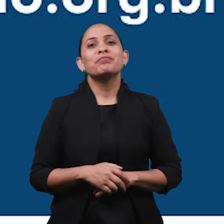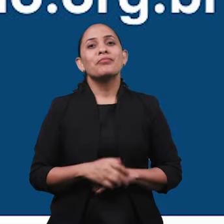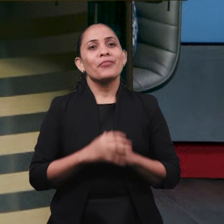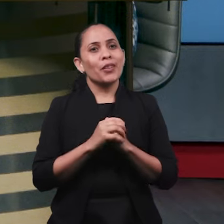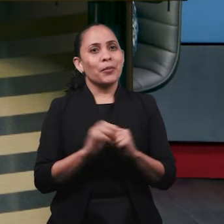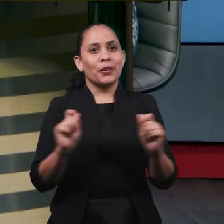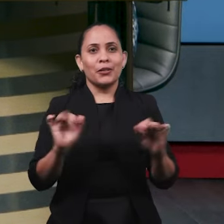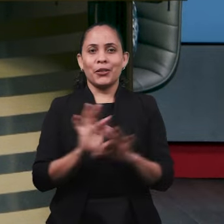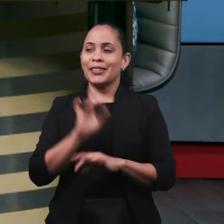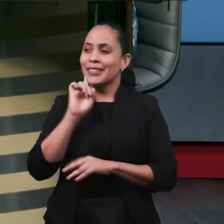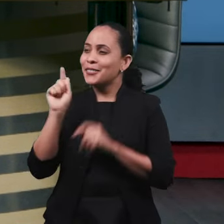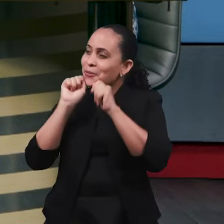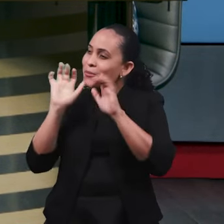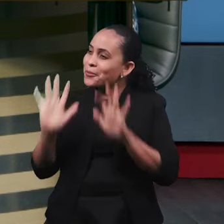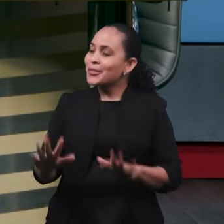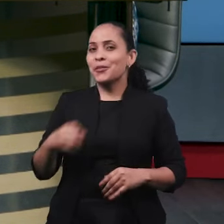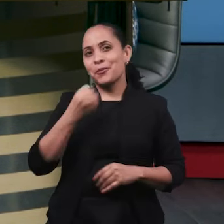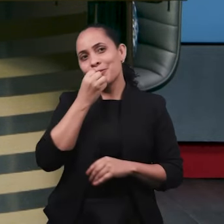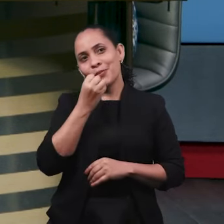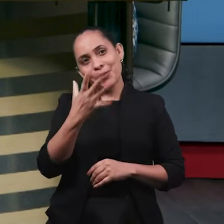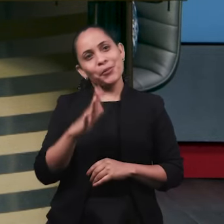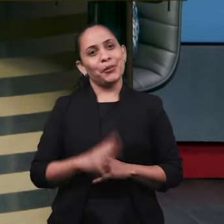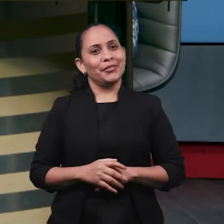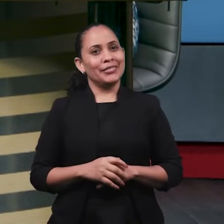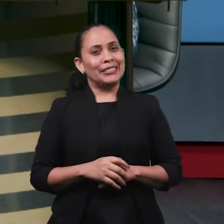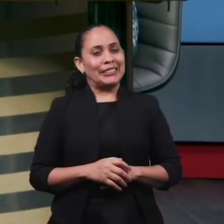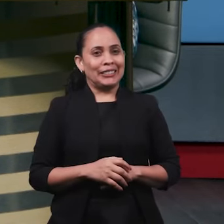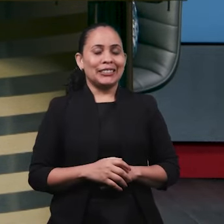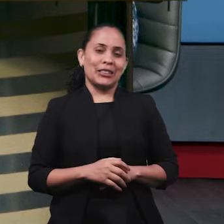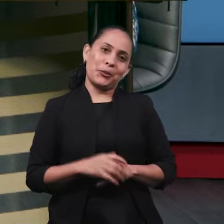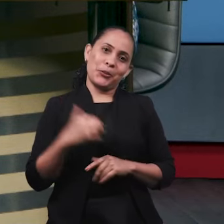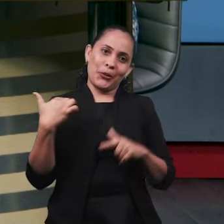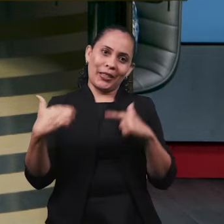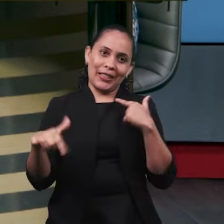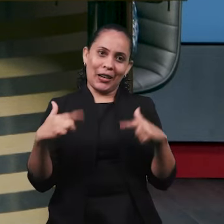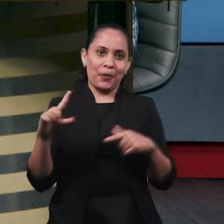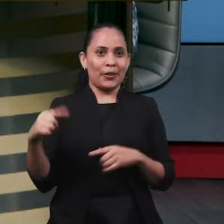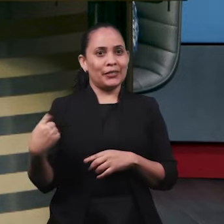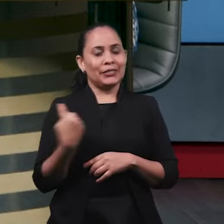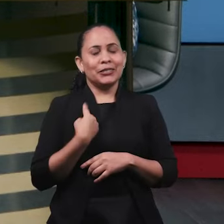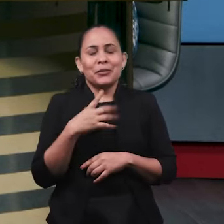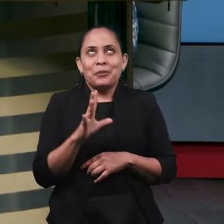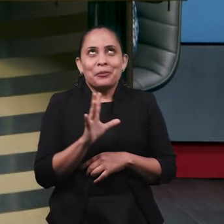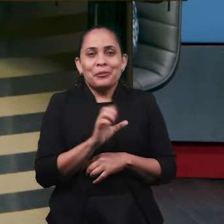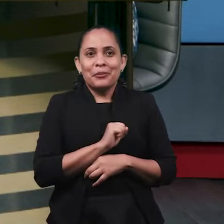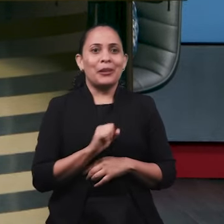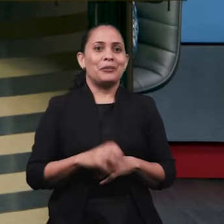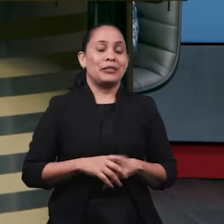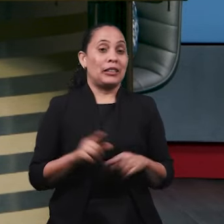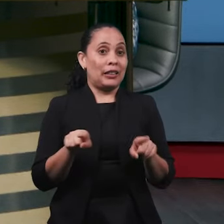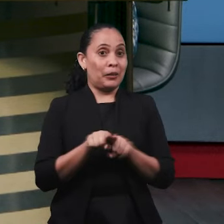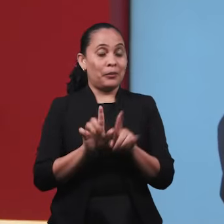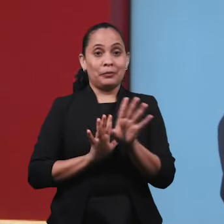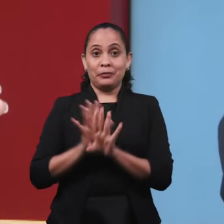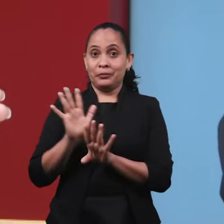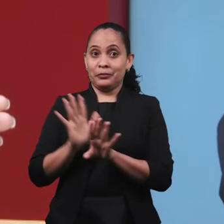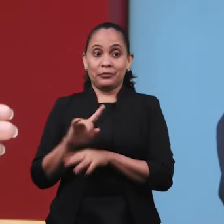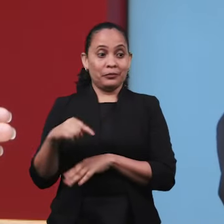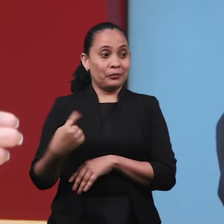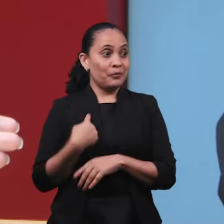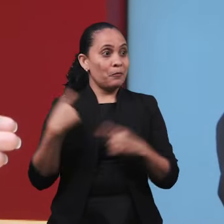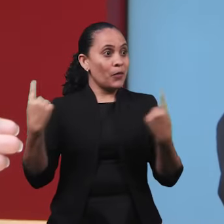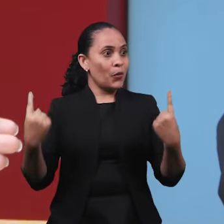Muito bom. Amém. Glória a Deus. Foi uma bênção, Eunice. É muito bom, como já falei, a gente falar sobre o trabalho, daquilo que a gente tanto ama e conscientizar, né?